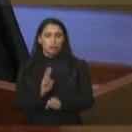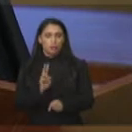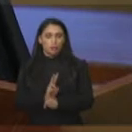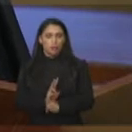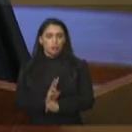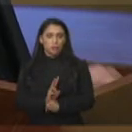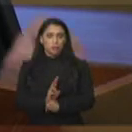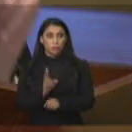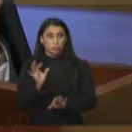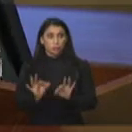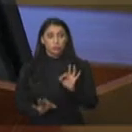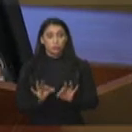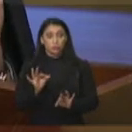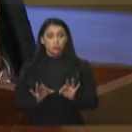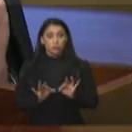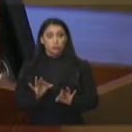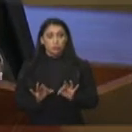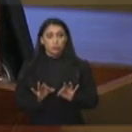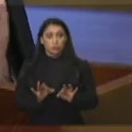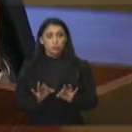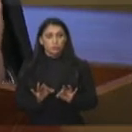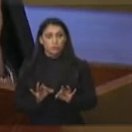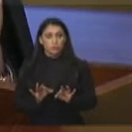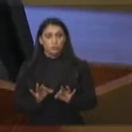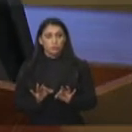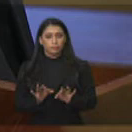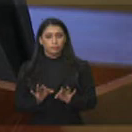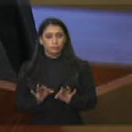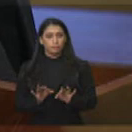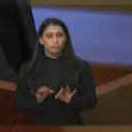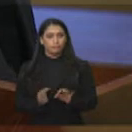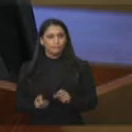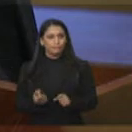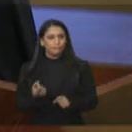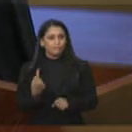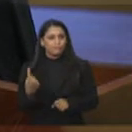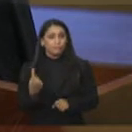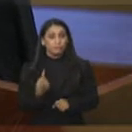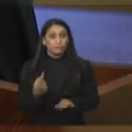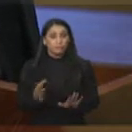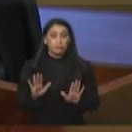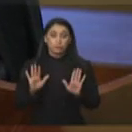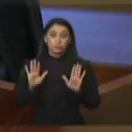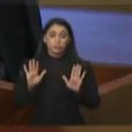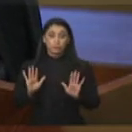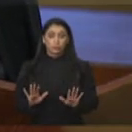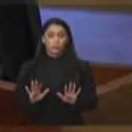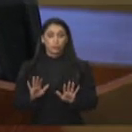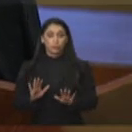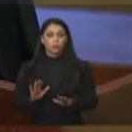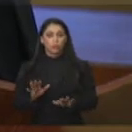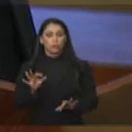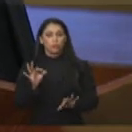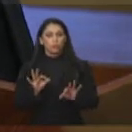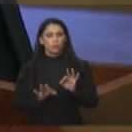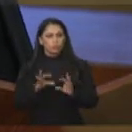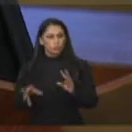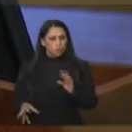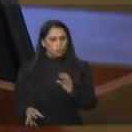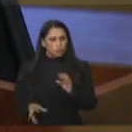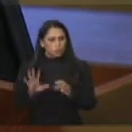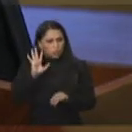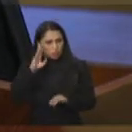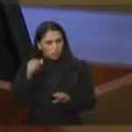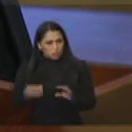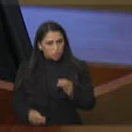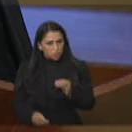judicial efetiva de uma situação singular. Assim, o juízo de subsidiariedade há